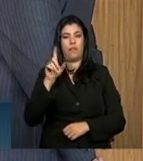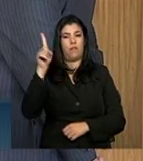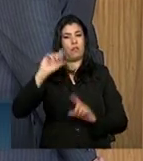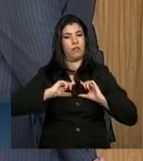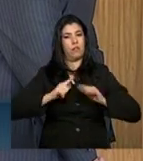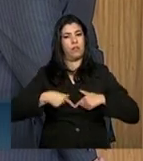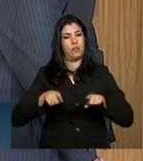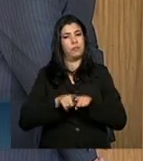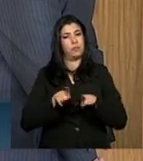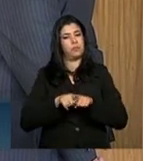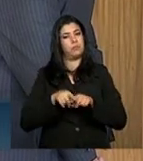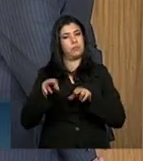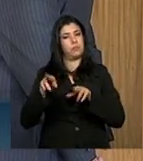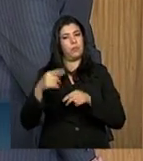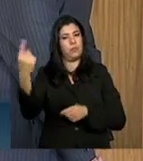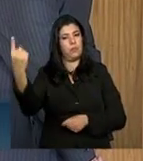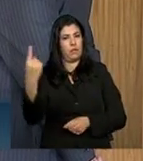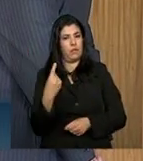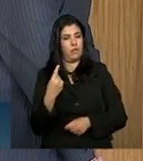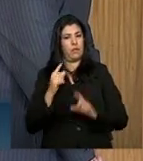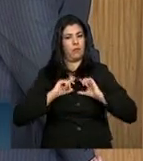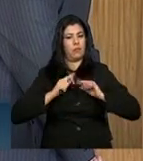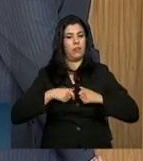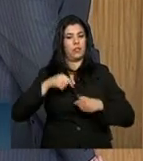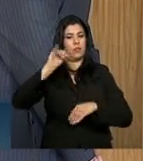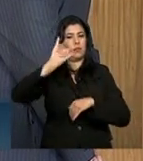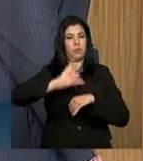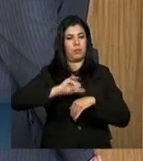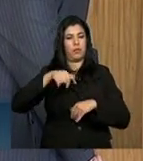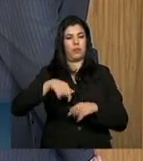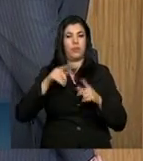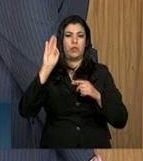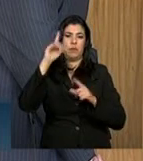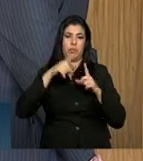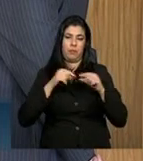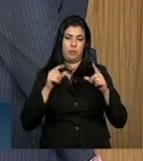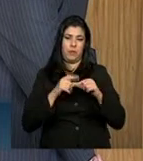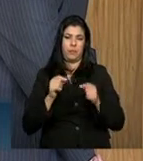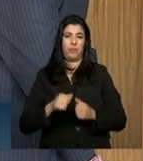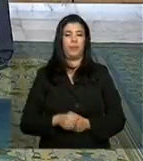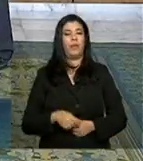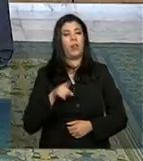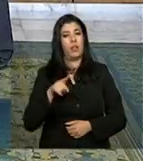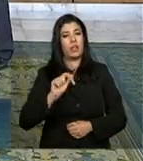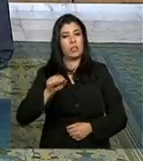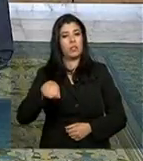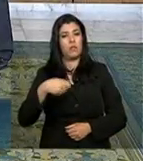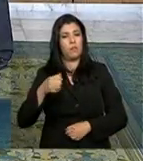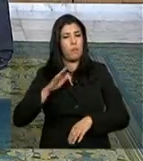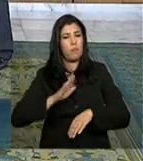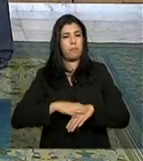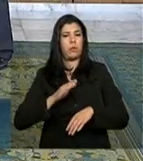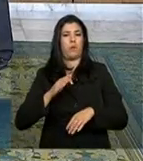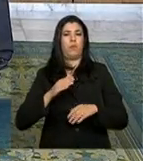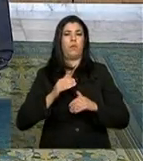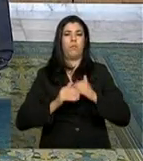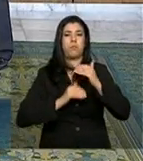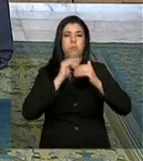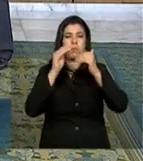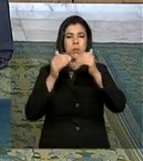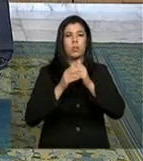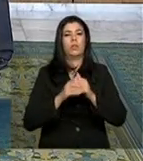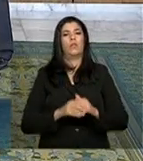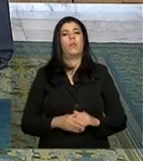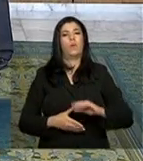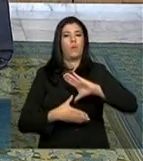O Brasil é o maior parceiro comercial de Israel na América Latina e as relações comerciais entre os